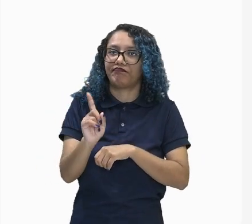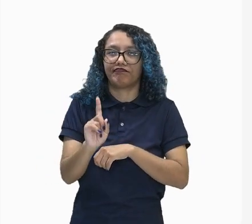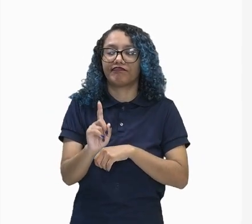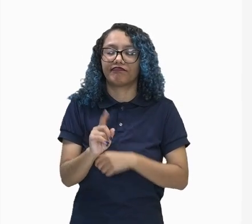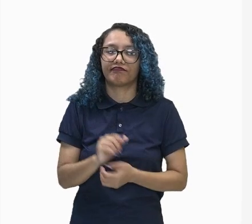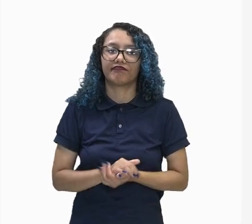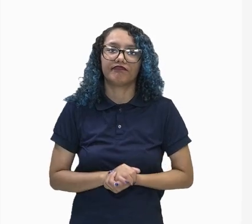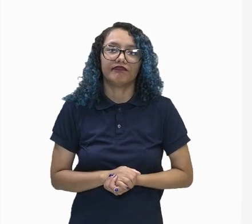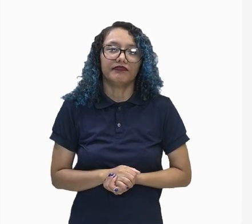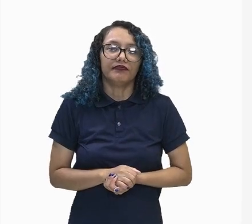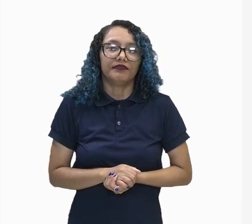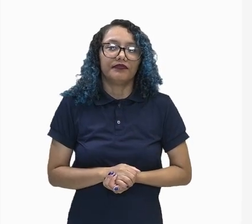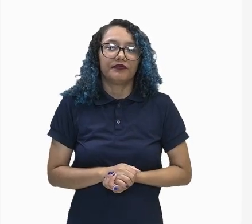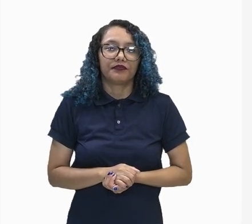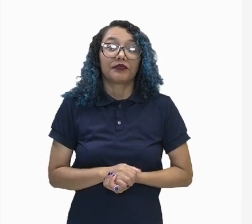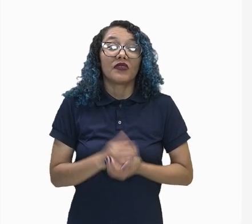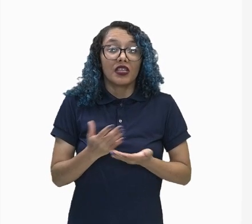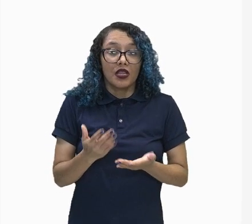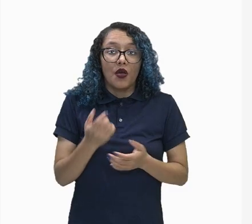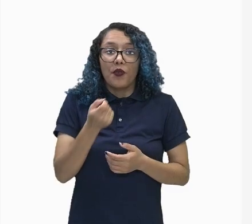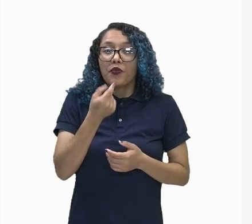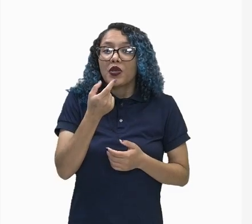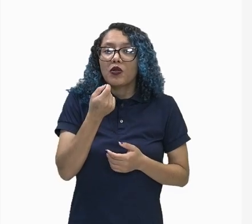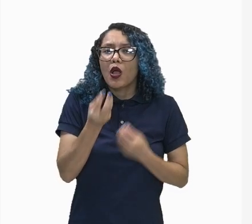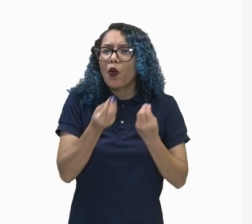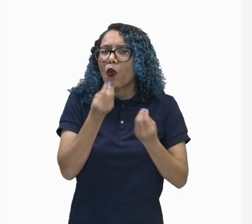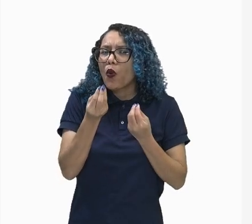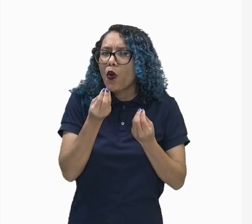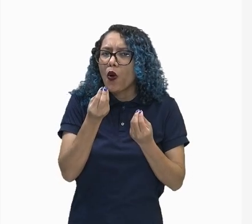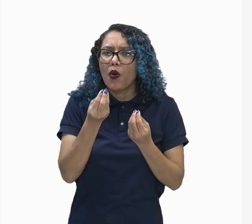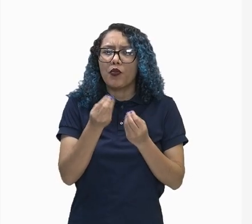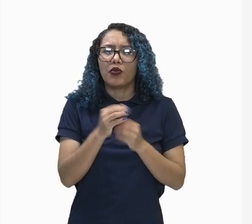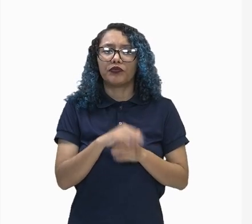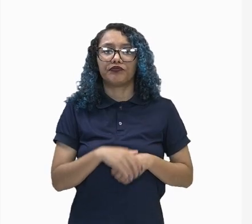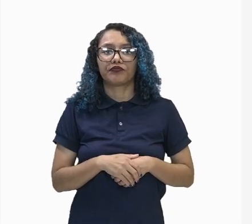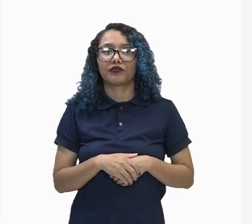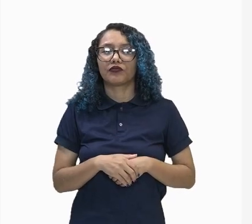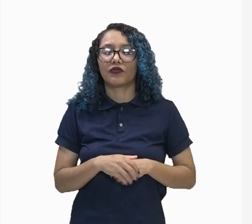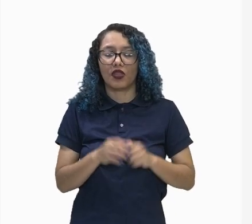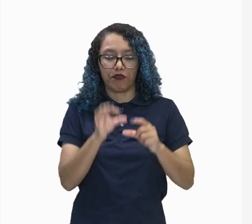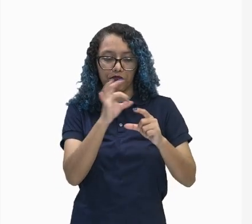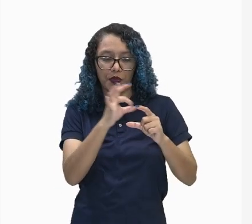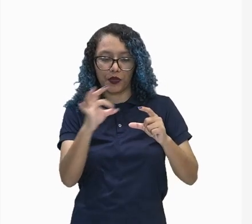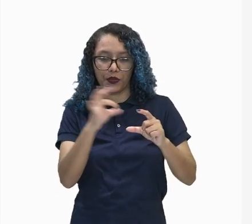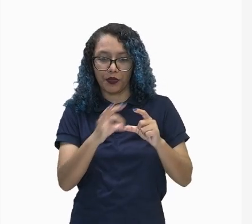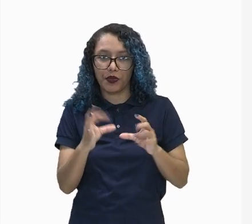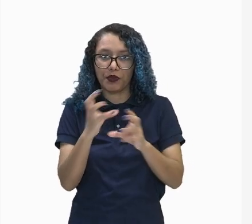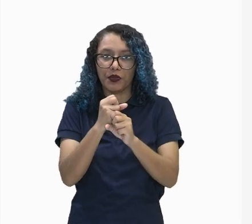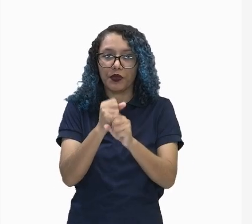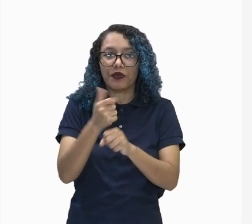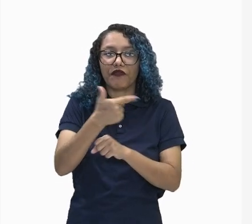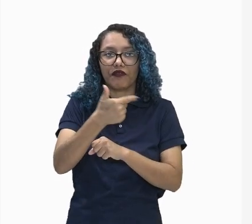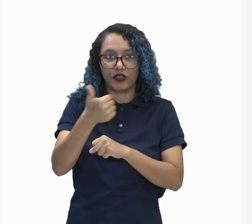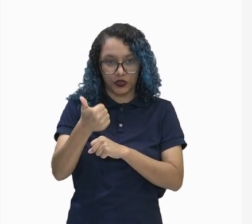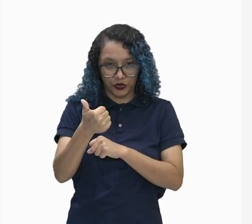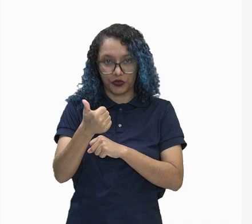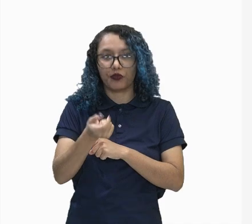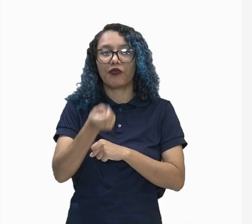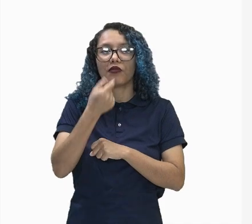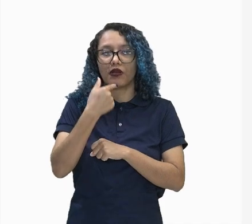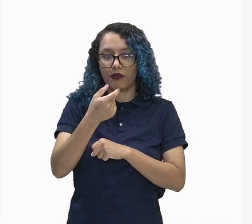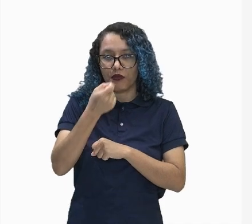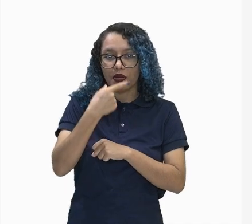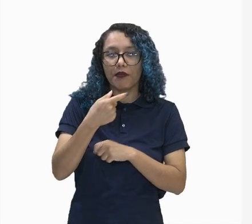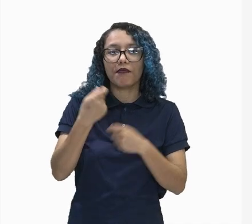As pílulas, elas geralmente vêm em cartelas com 21 comprimidos, os quais devem